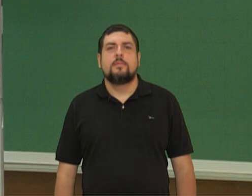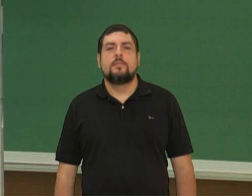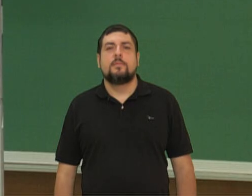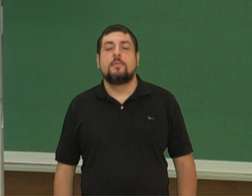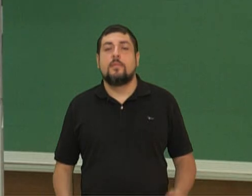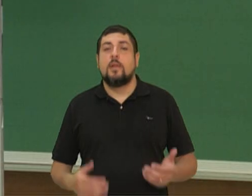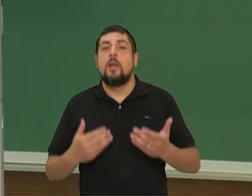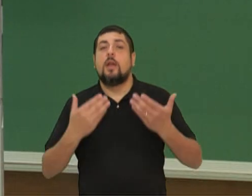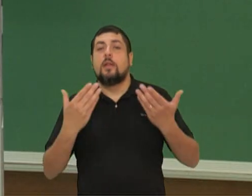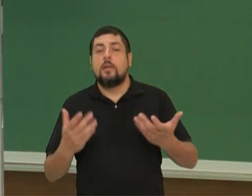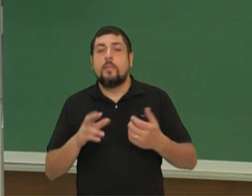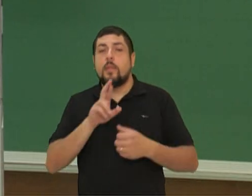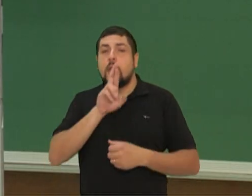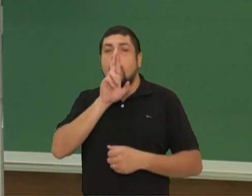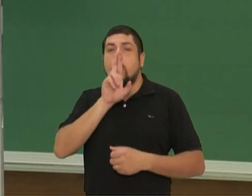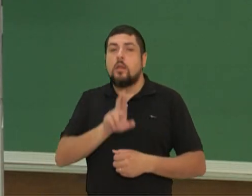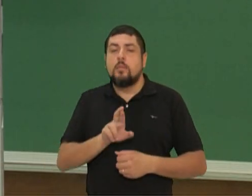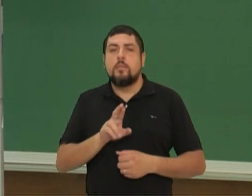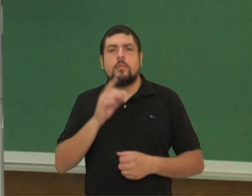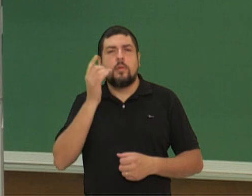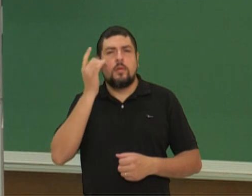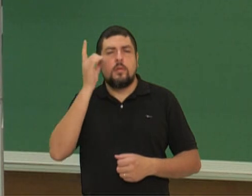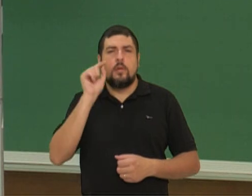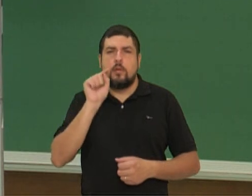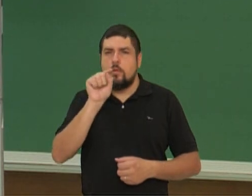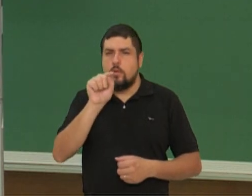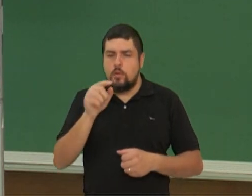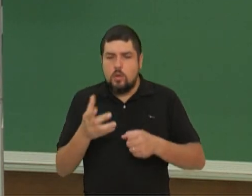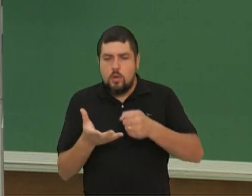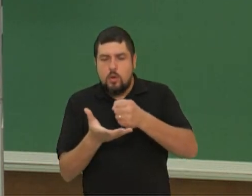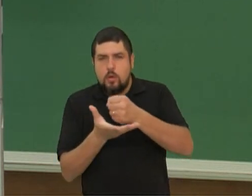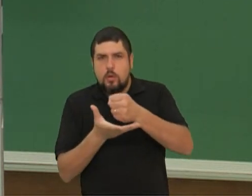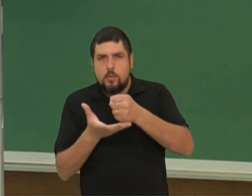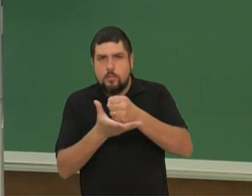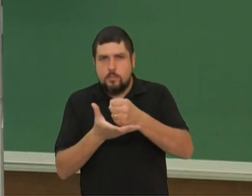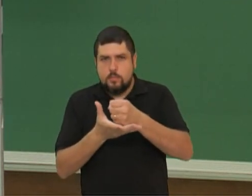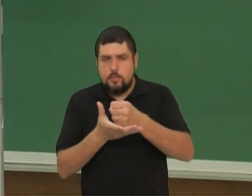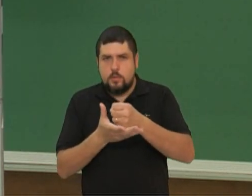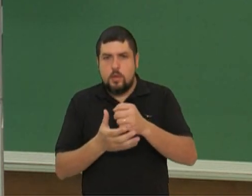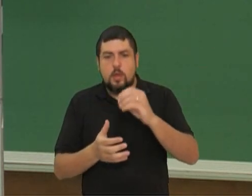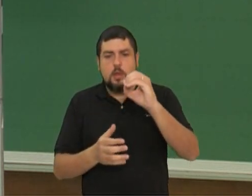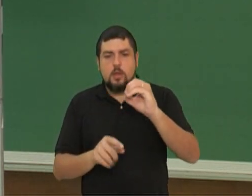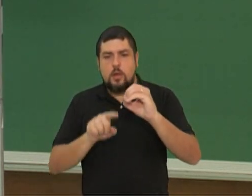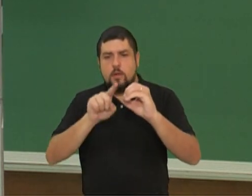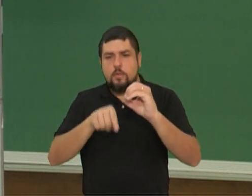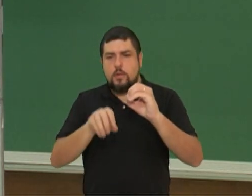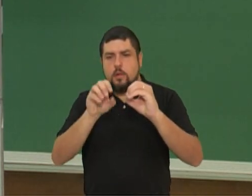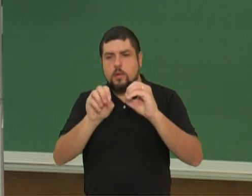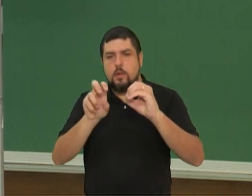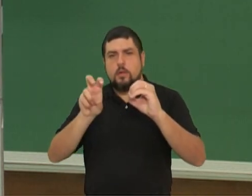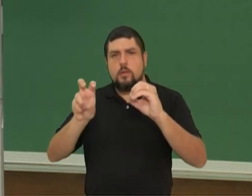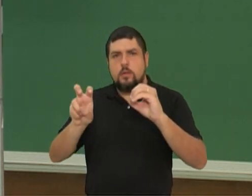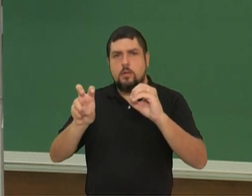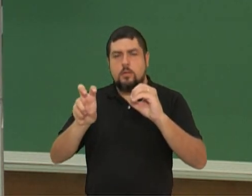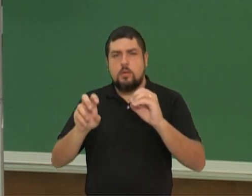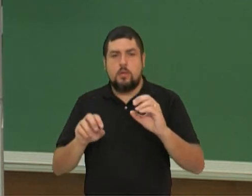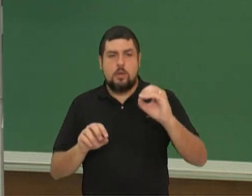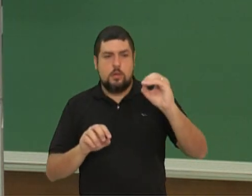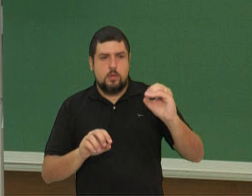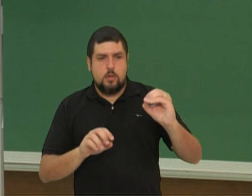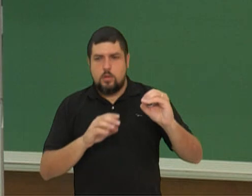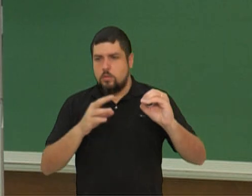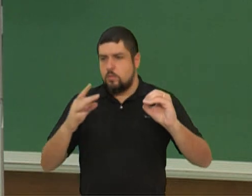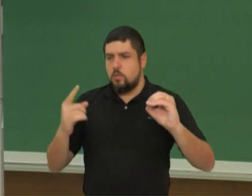Para resolver esse exercício, você olha a base, e a base é 0,05, então a base aqui está entre